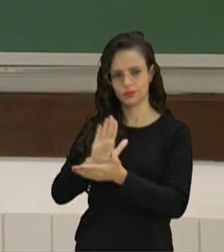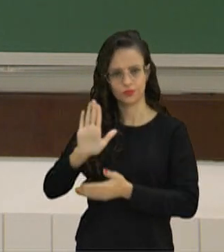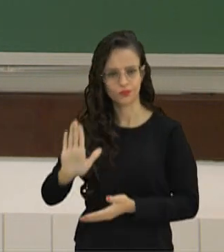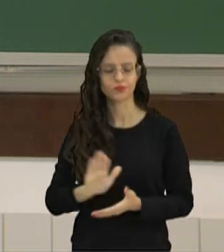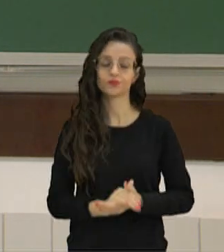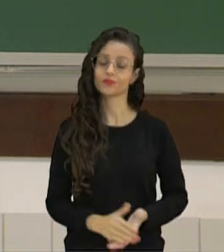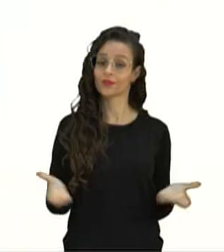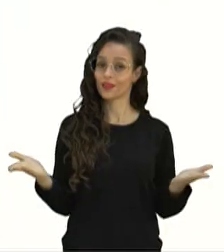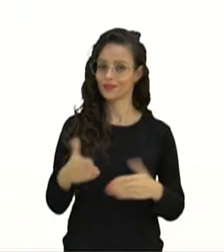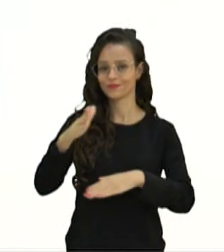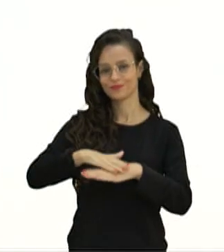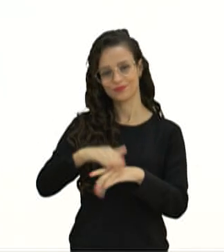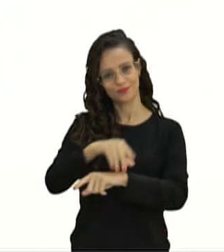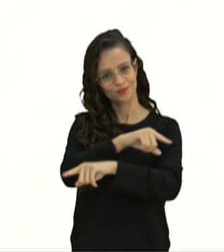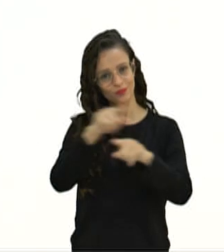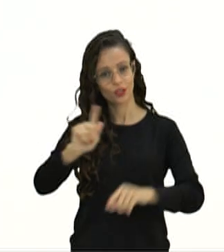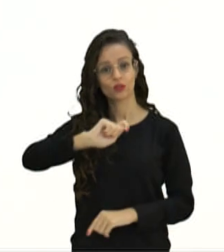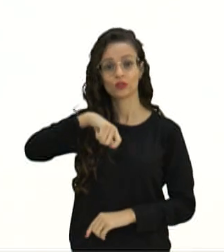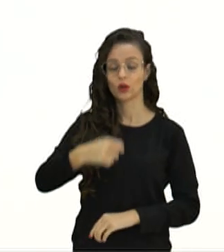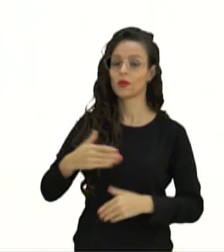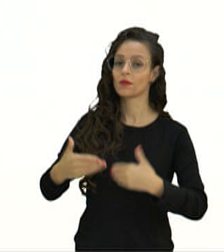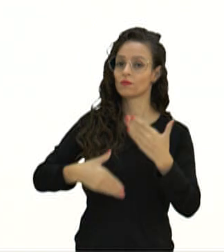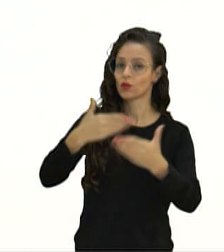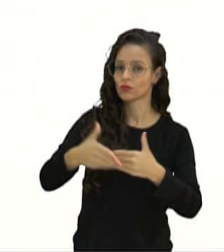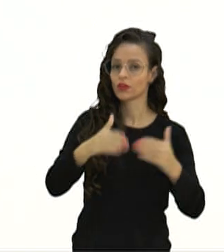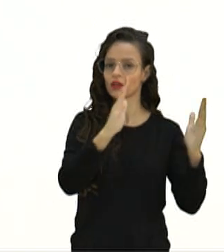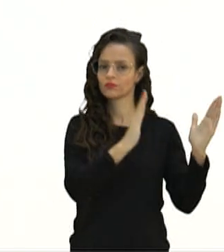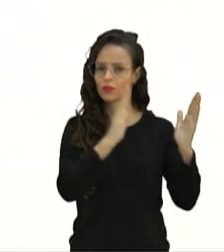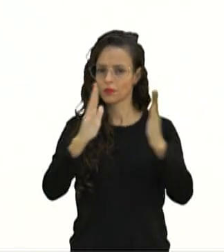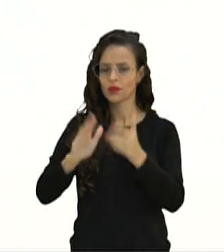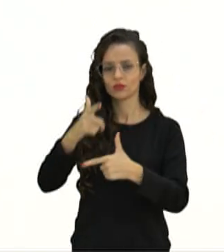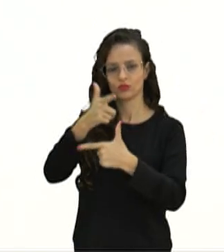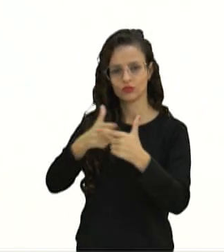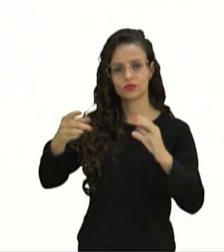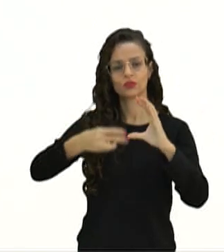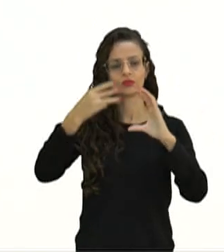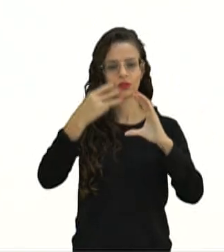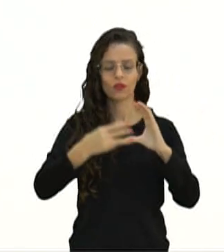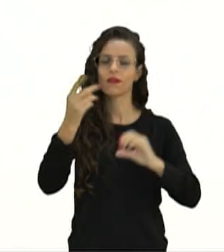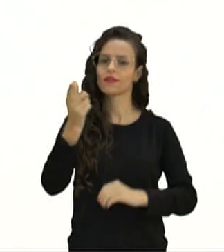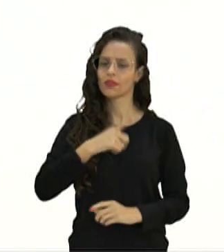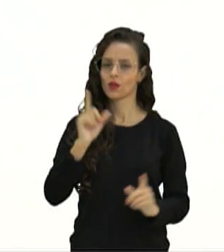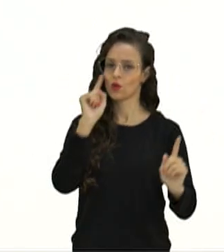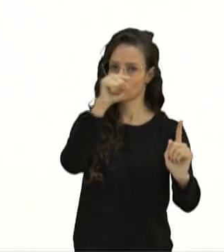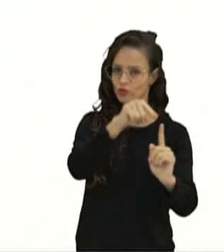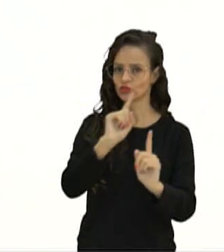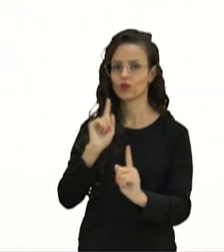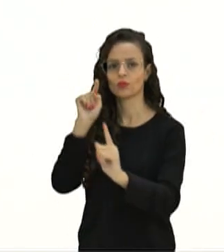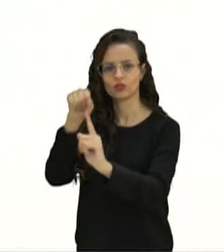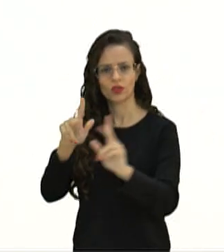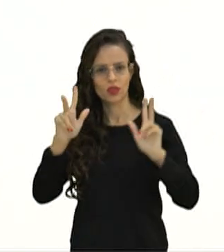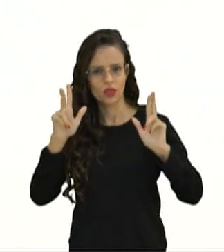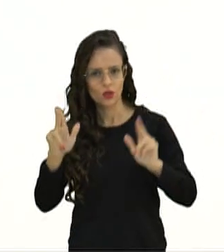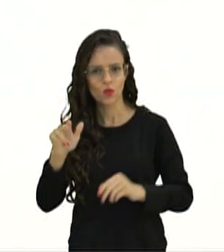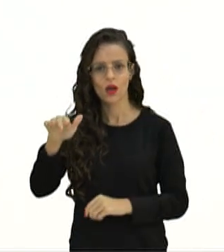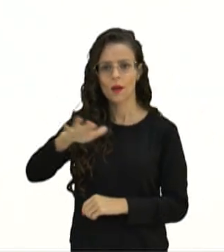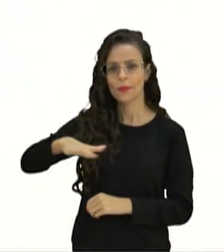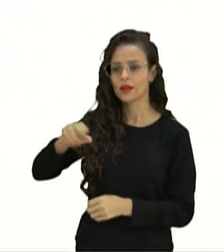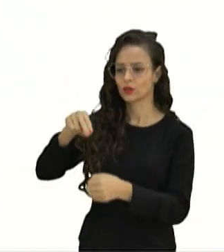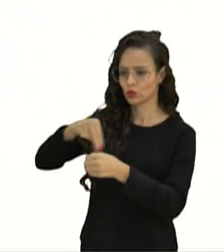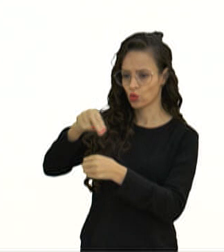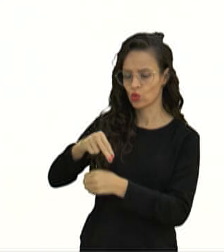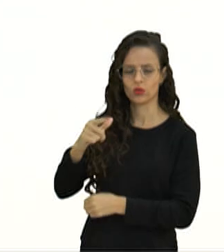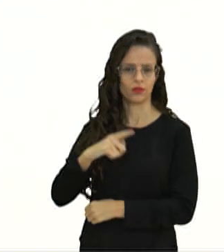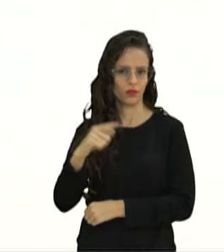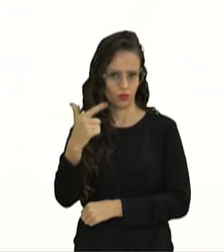Agora é com vocês. Sobre o processo de divisão celular, ele possui a mesma finalidade, tanto para seres procariontes quanto